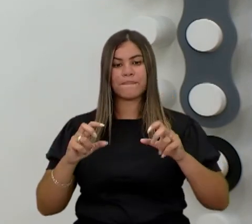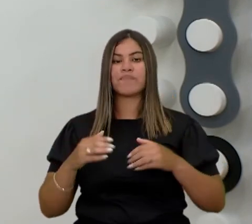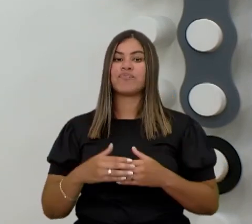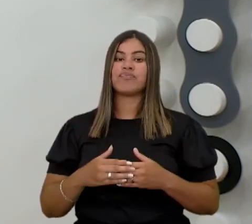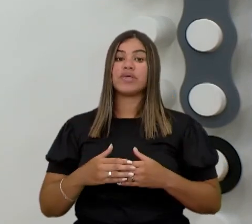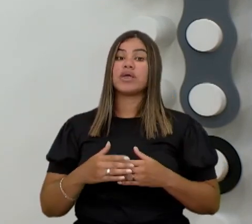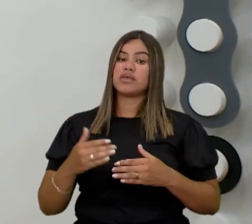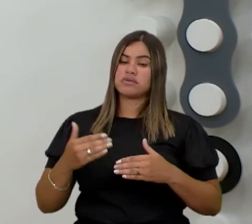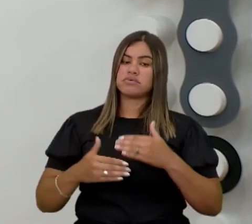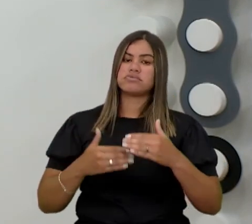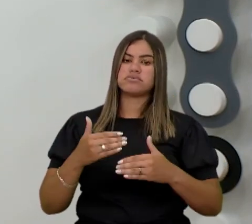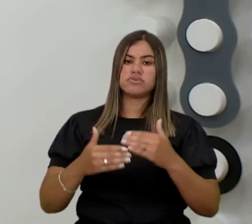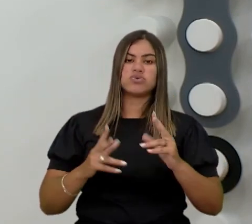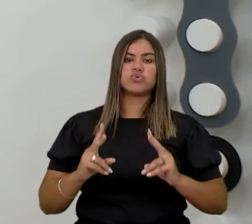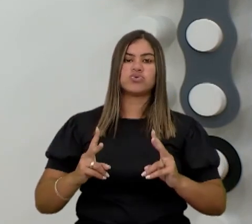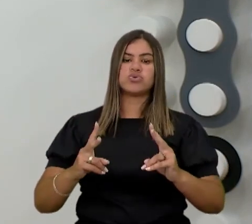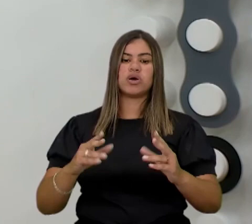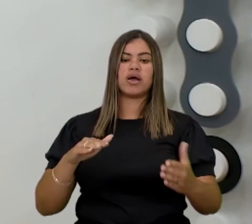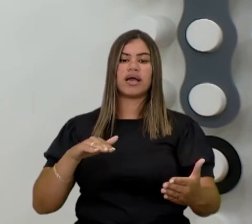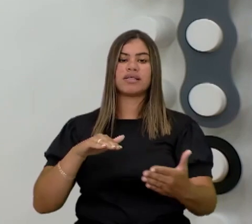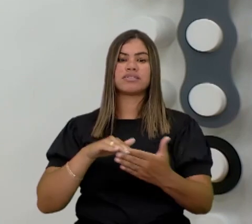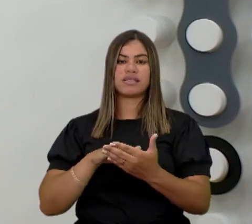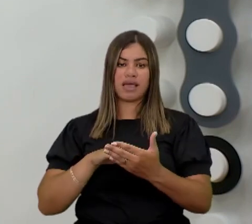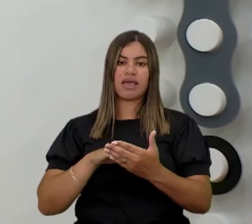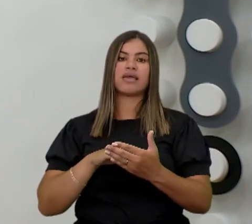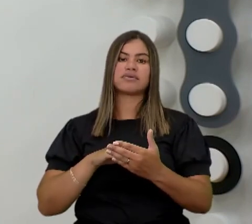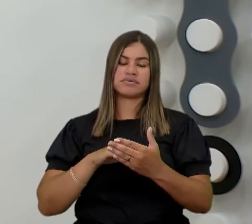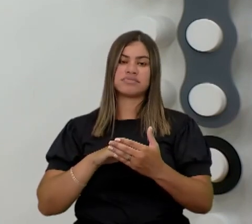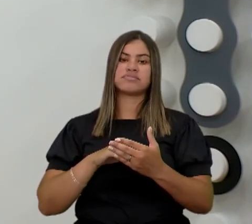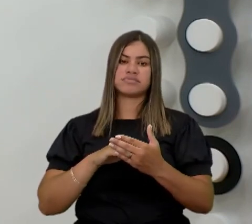com esse desenvolvimento até a finalização da